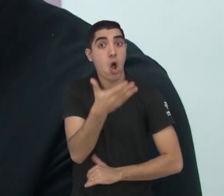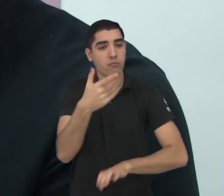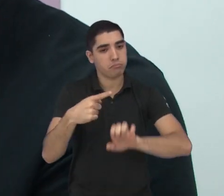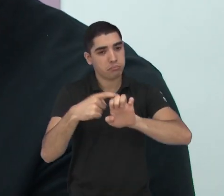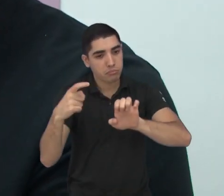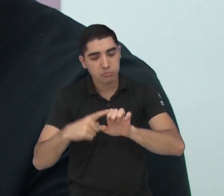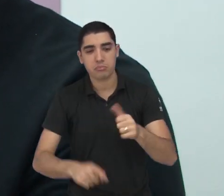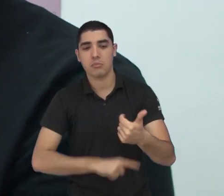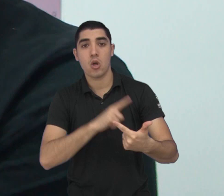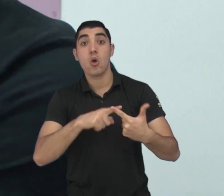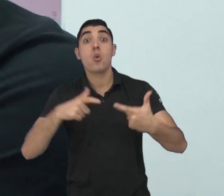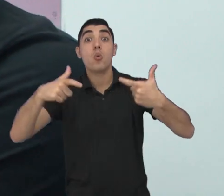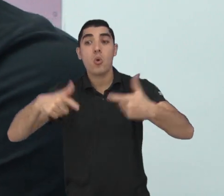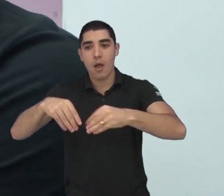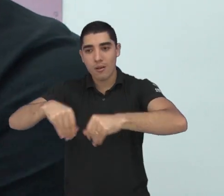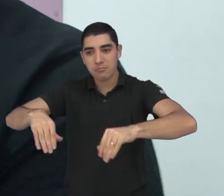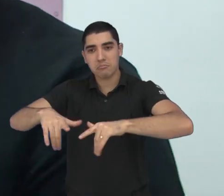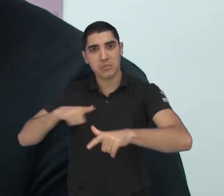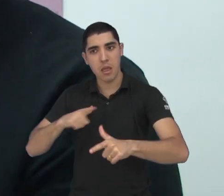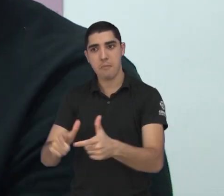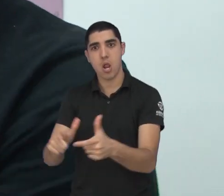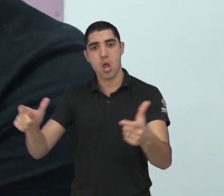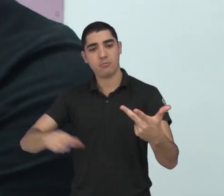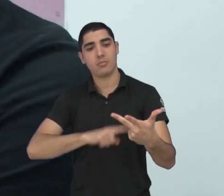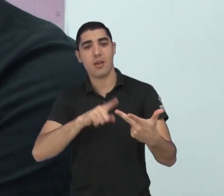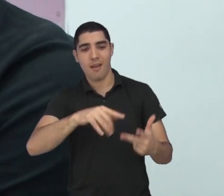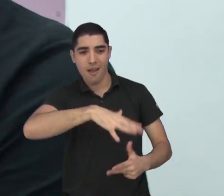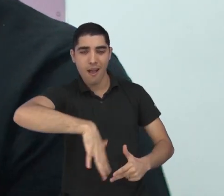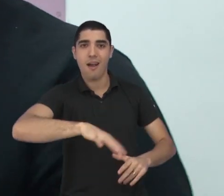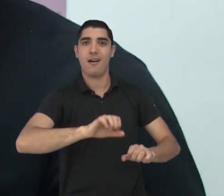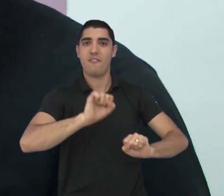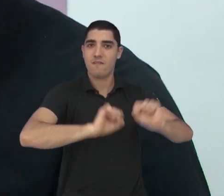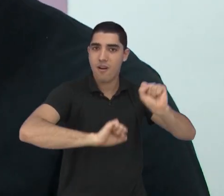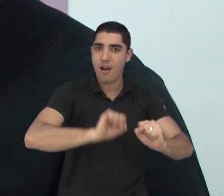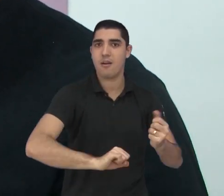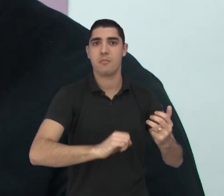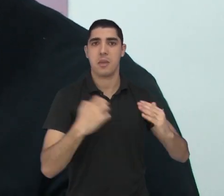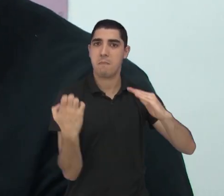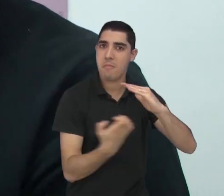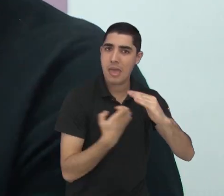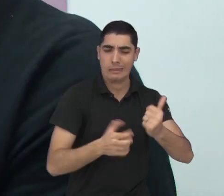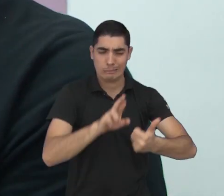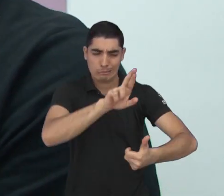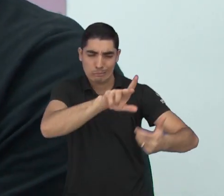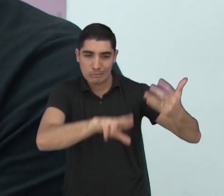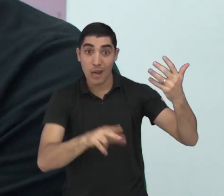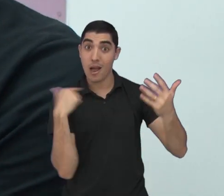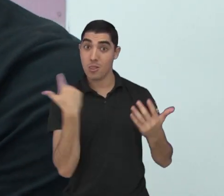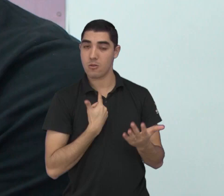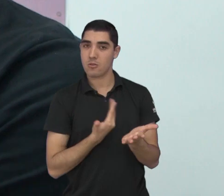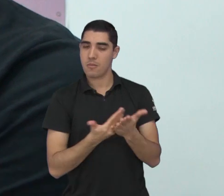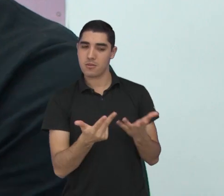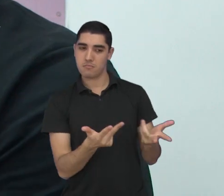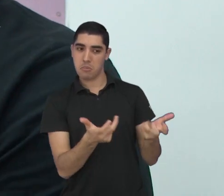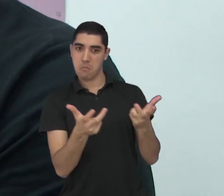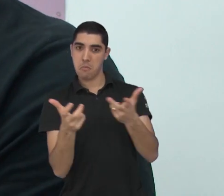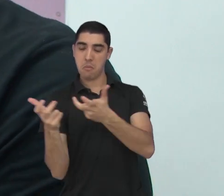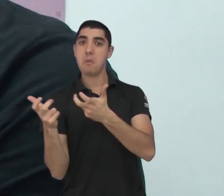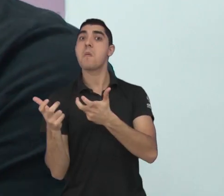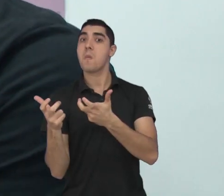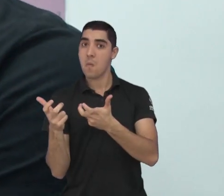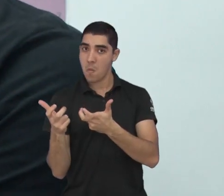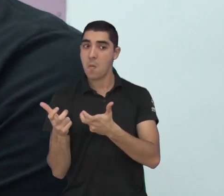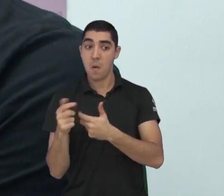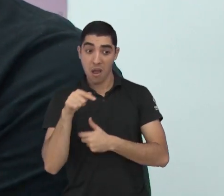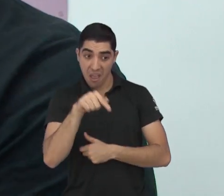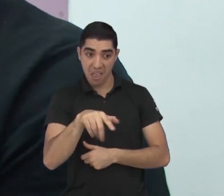empreendimentos, áreas de habitações vai crescendo, investimentos nas áreas comerciais, industriais, a gente vai tendo uma noção do tamanho